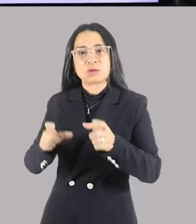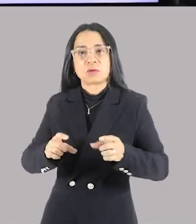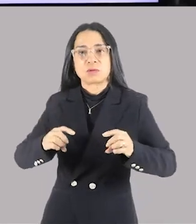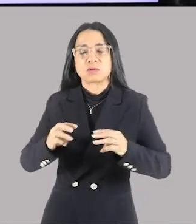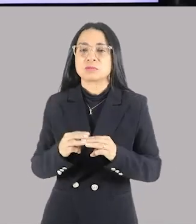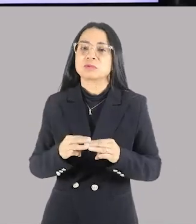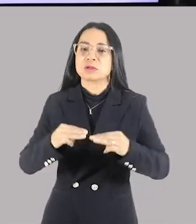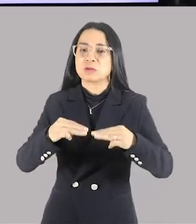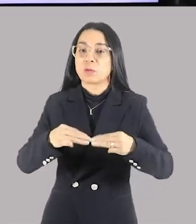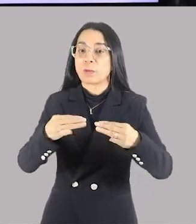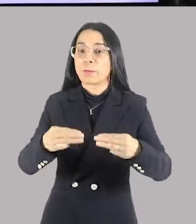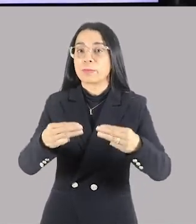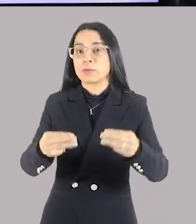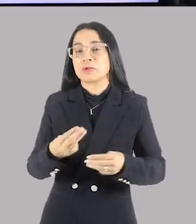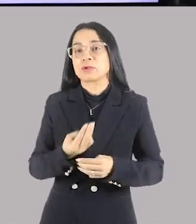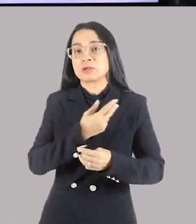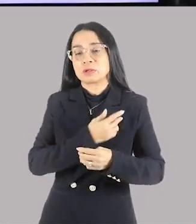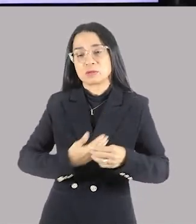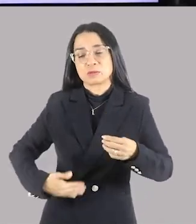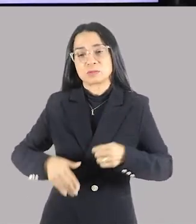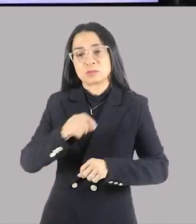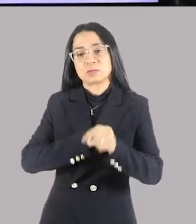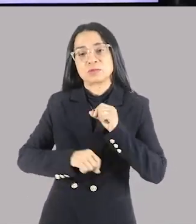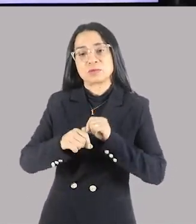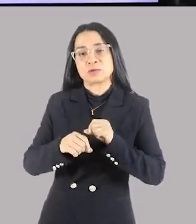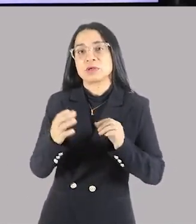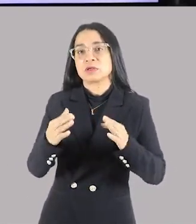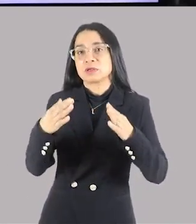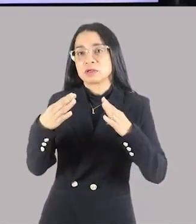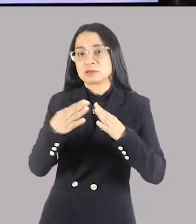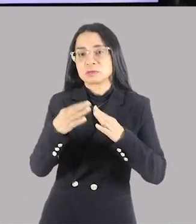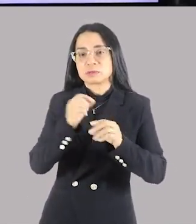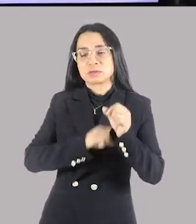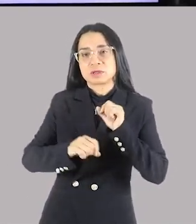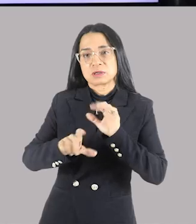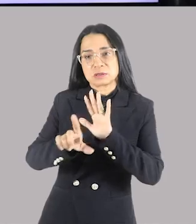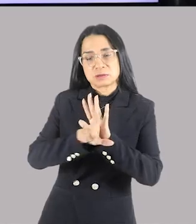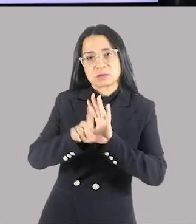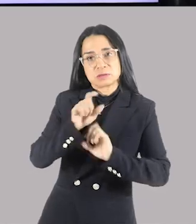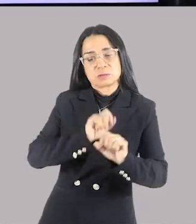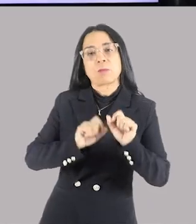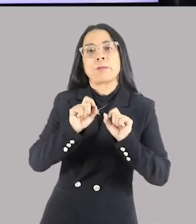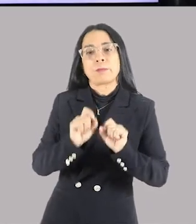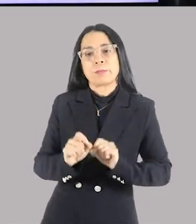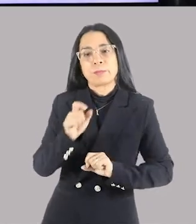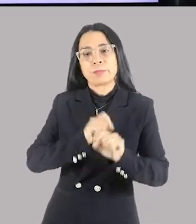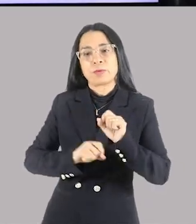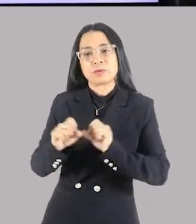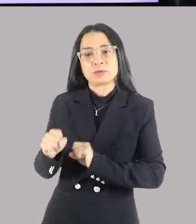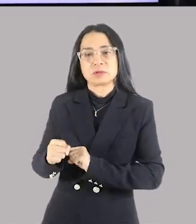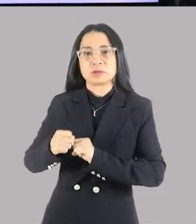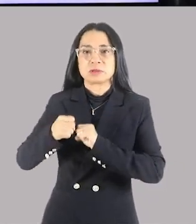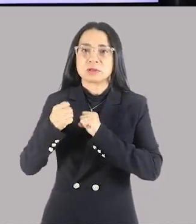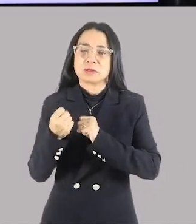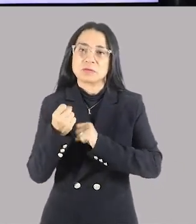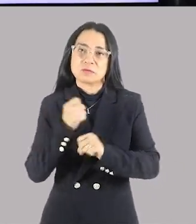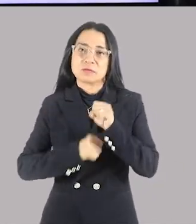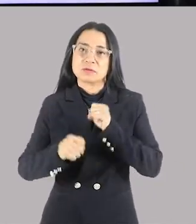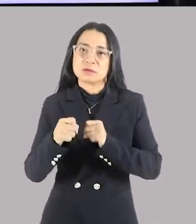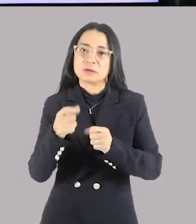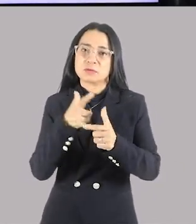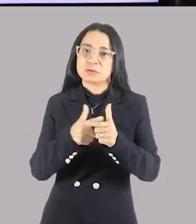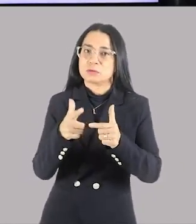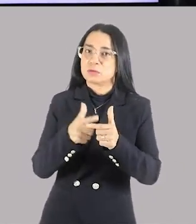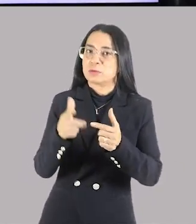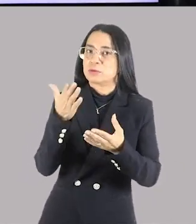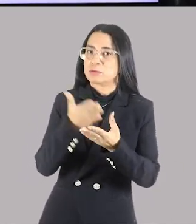Público e das casas legislativas, podem, excepcionalmente, defender suas prerrogativas em juízo, mas